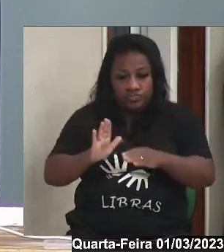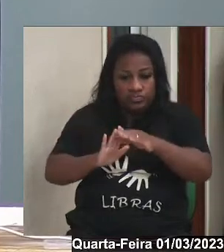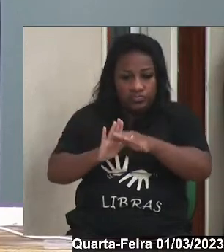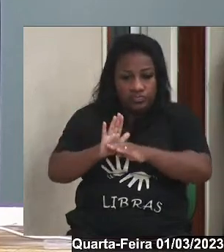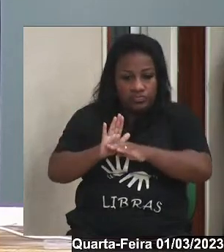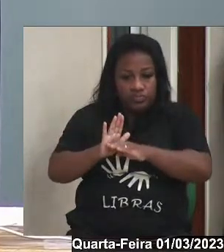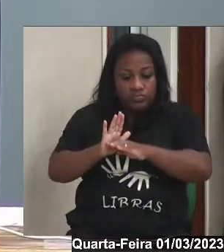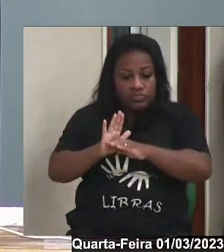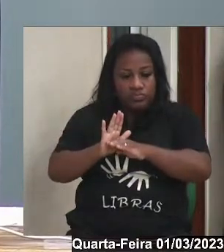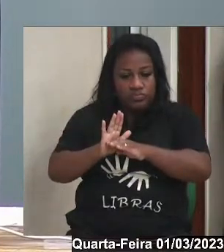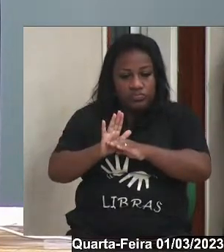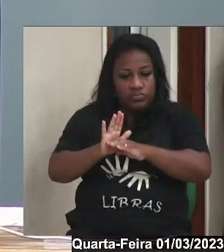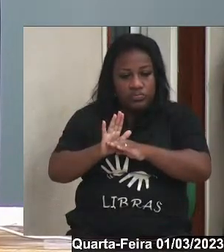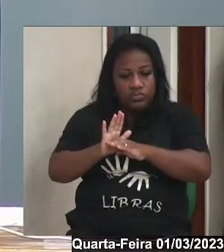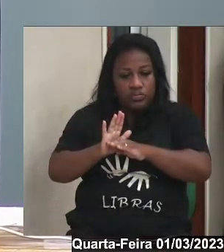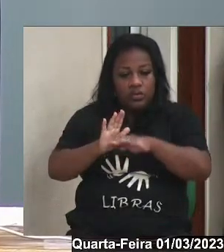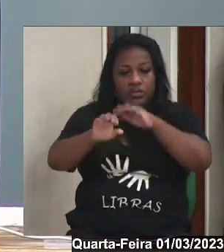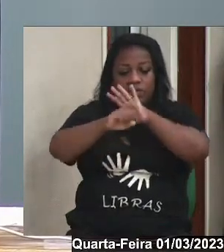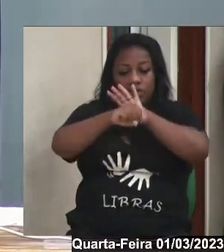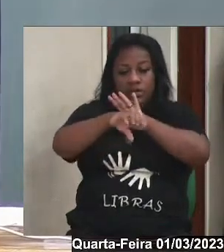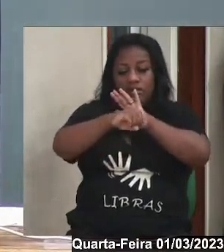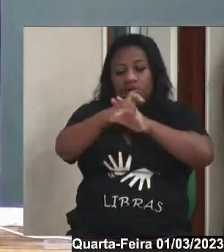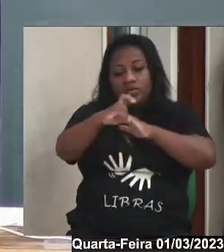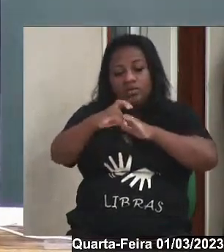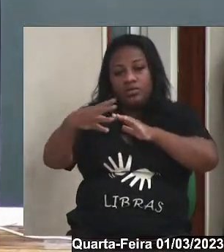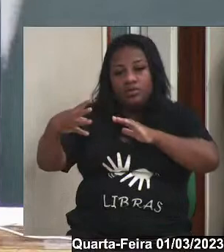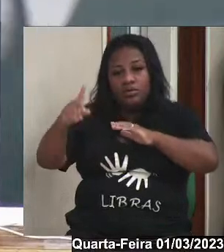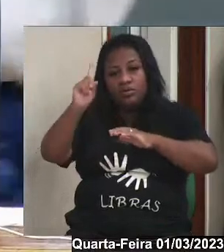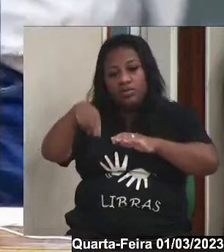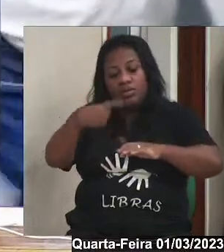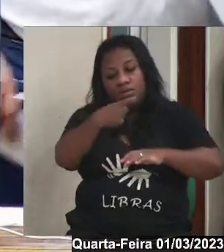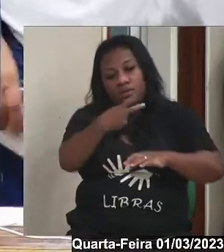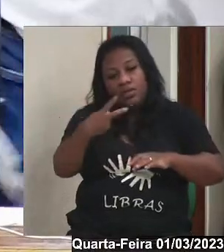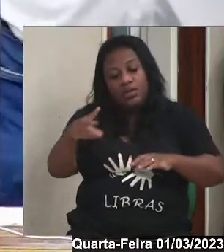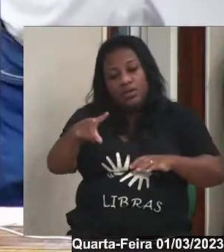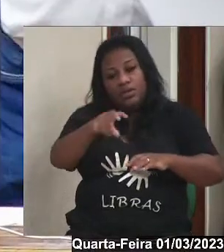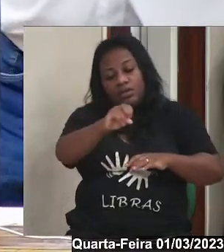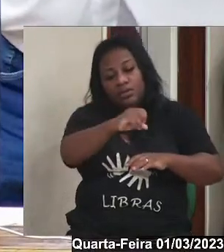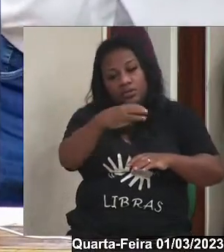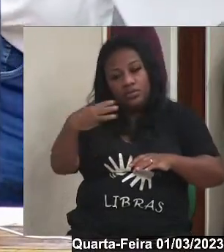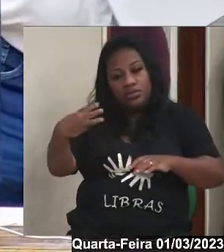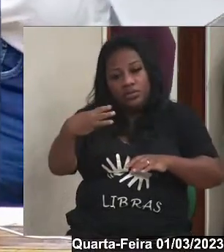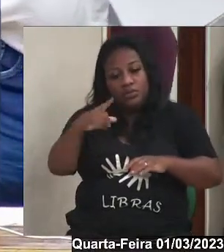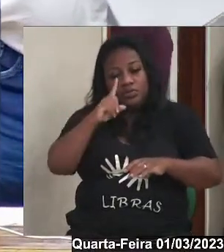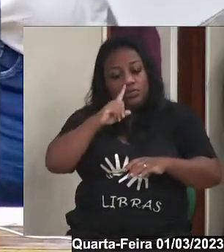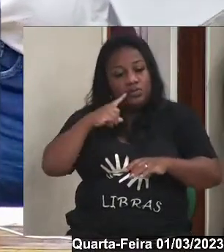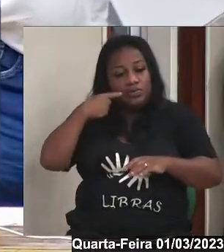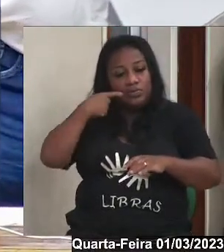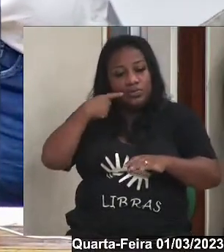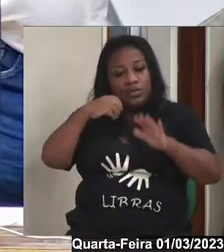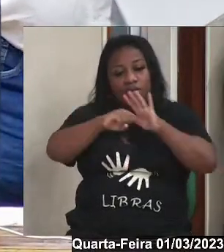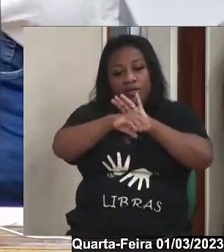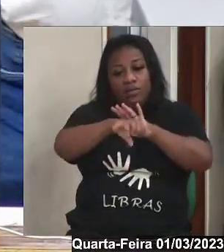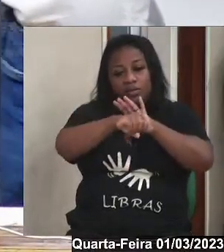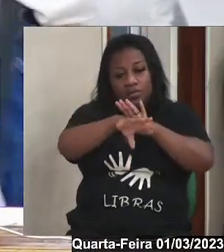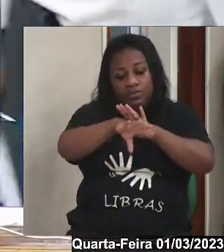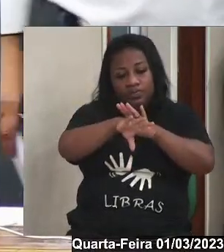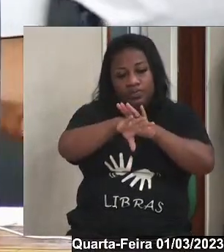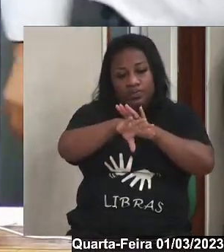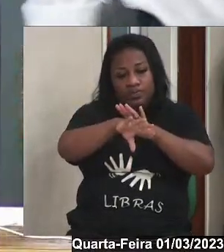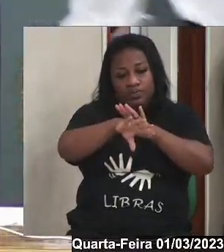Alberto Rodrigues Aurantes. Indicação 54/2023, de autoria vereador Justo Balbino de Oliveira.